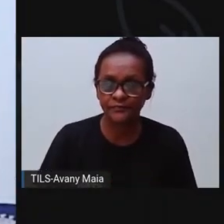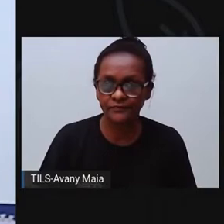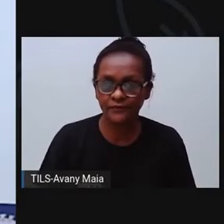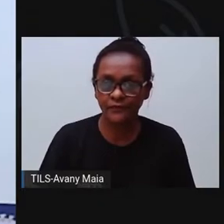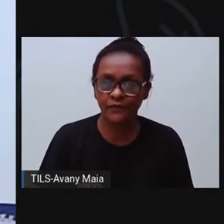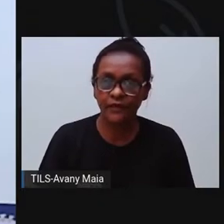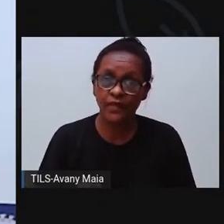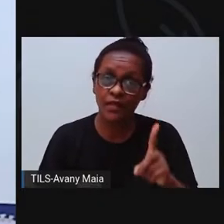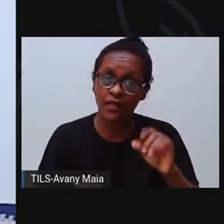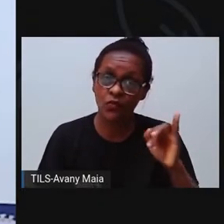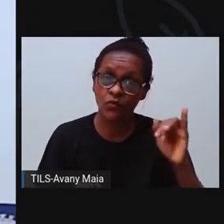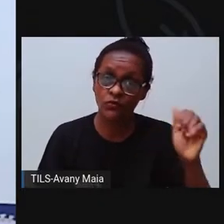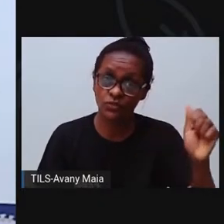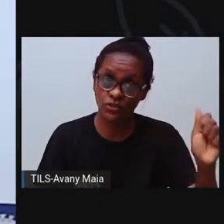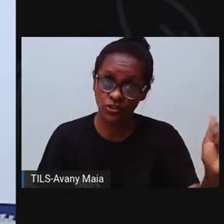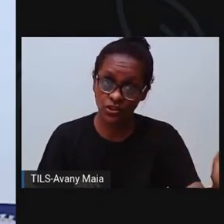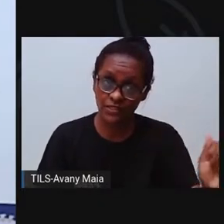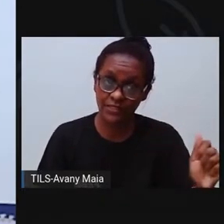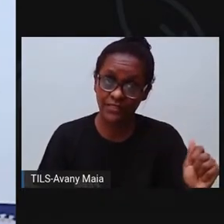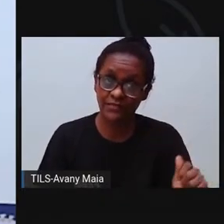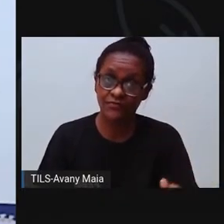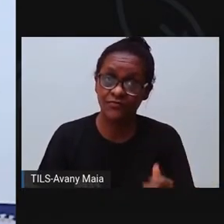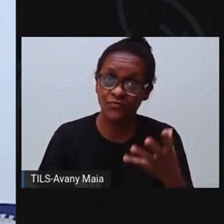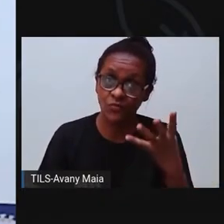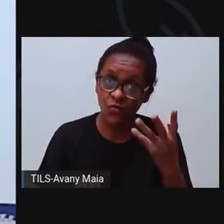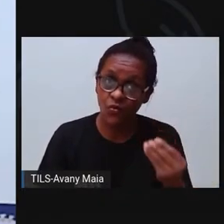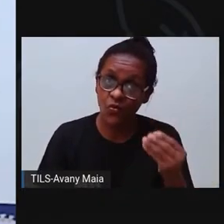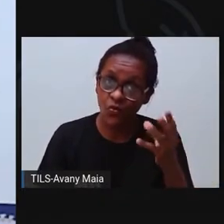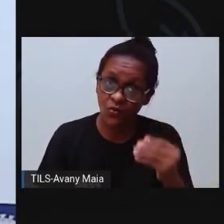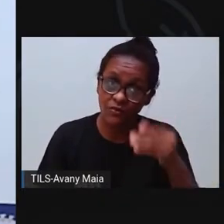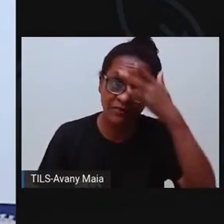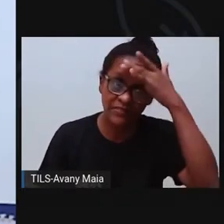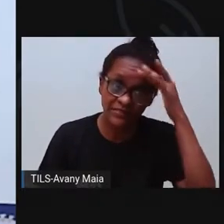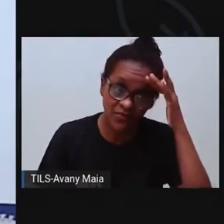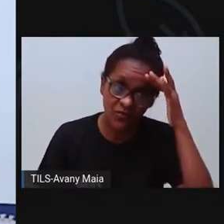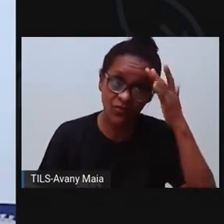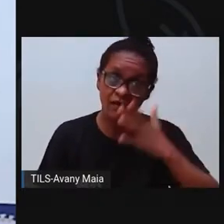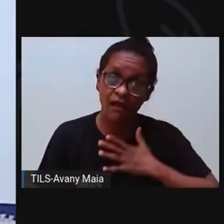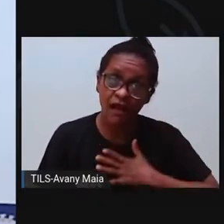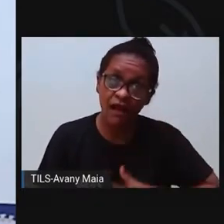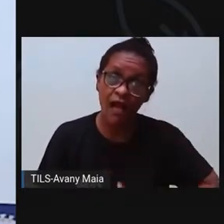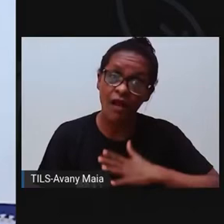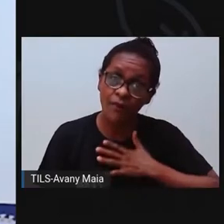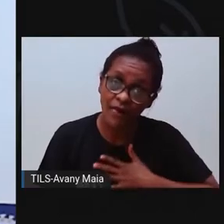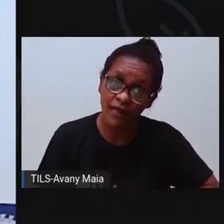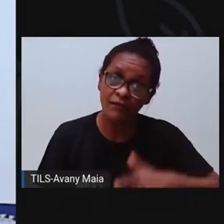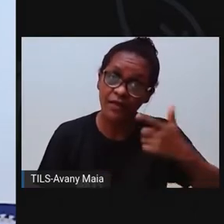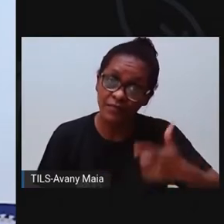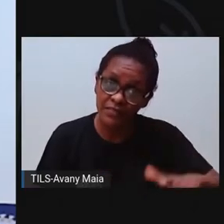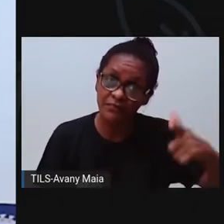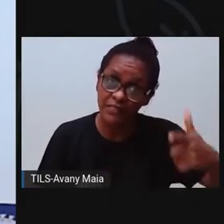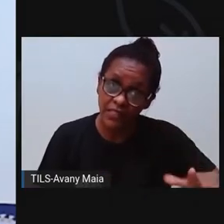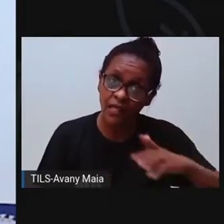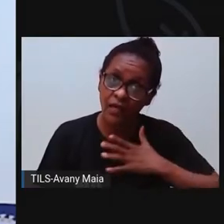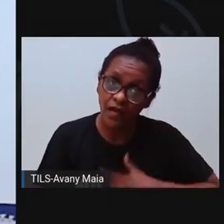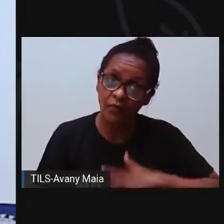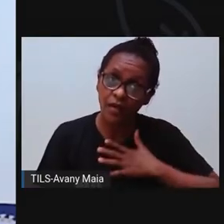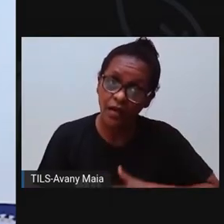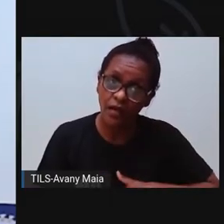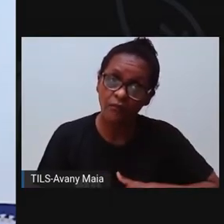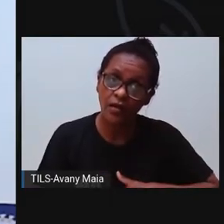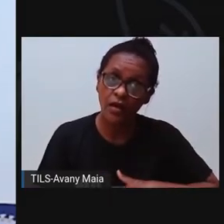Um belo dia, de tanto ouvir: Calma, coelhinho, calma, coelhinho.